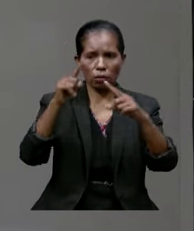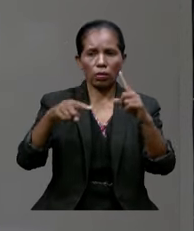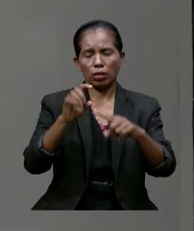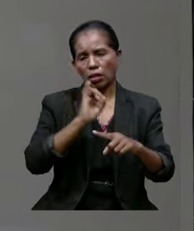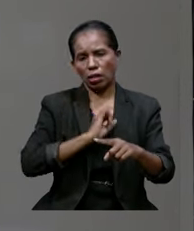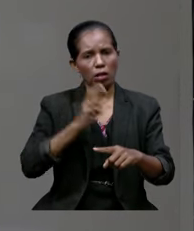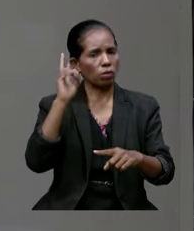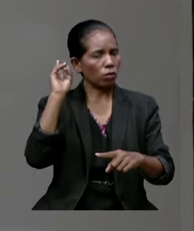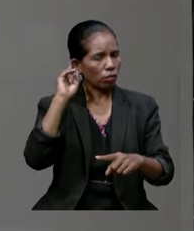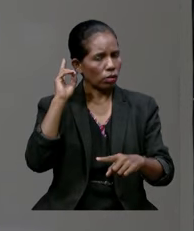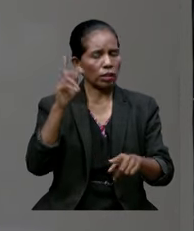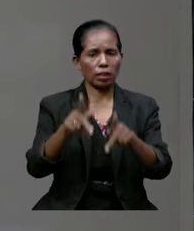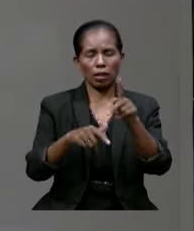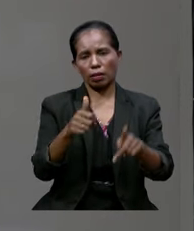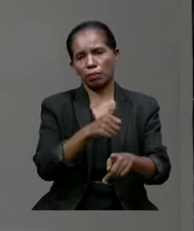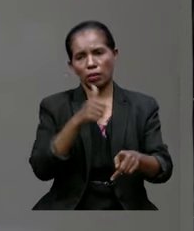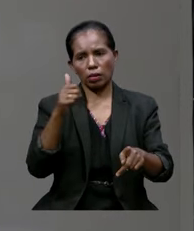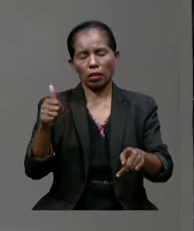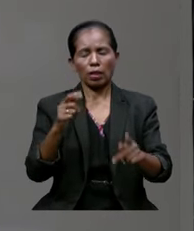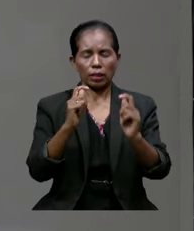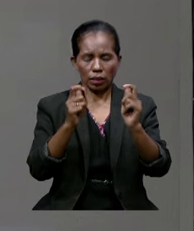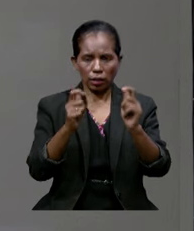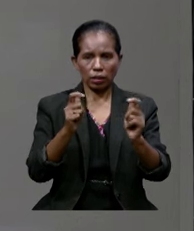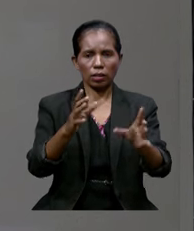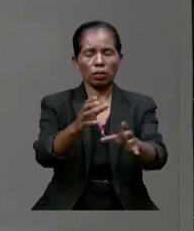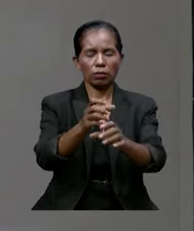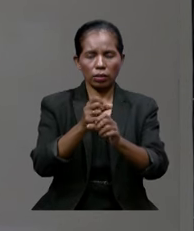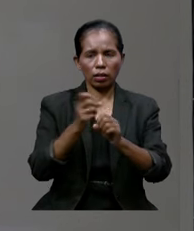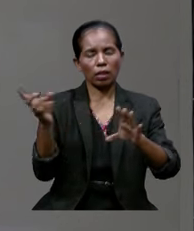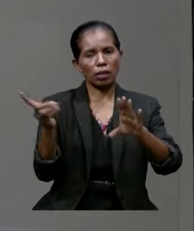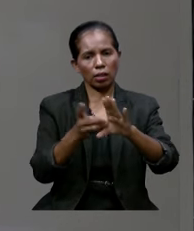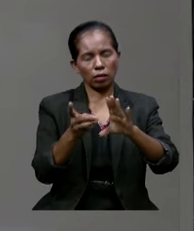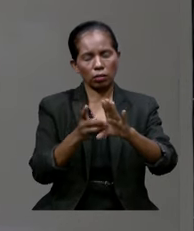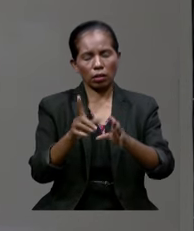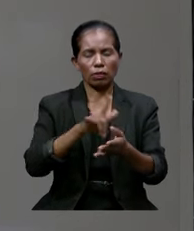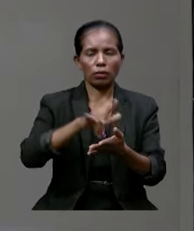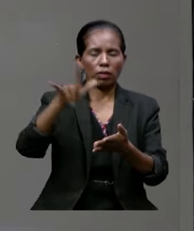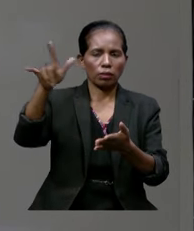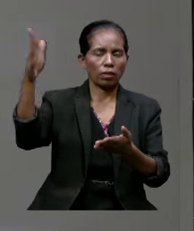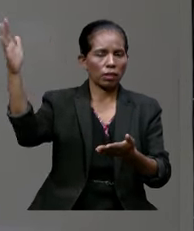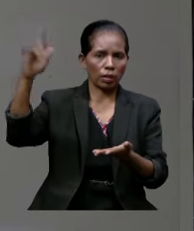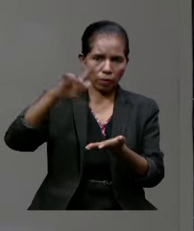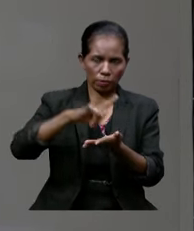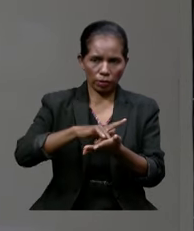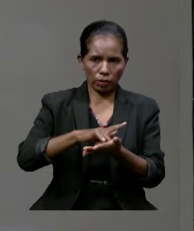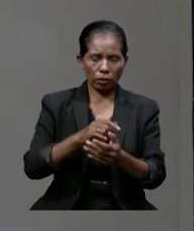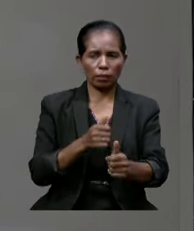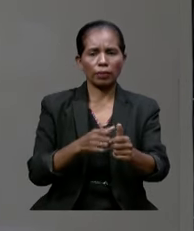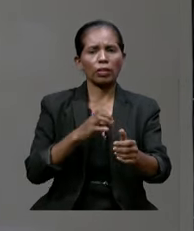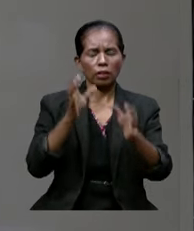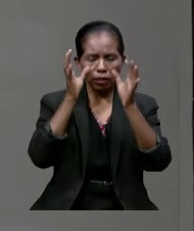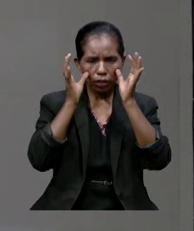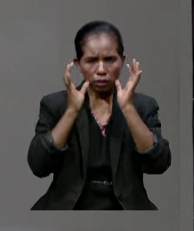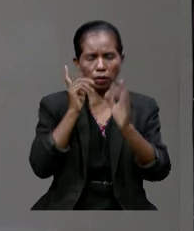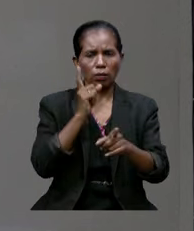harona mos katak ia emabalum ma koko atufuti la conter documentos aviang ne ia aeroporto tristi tebas ita timor